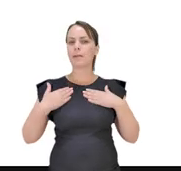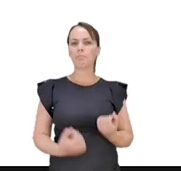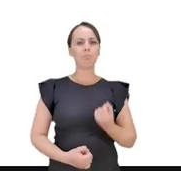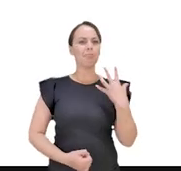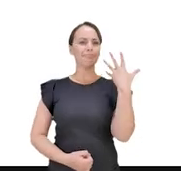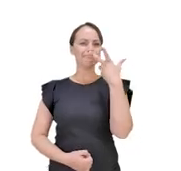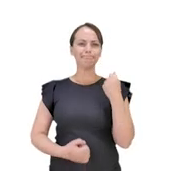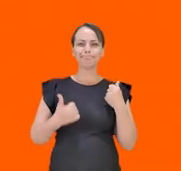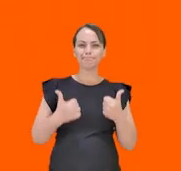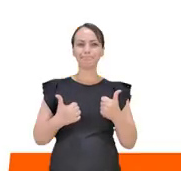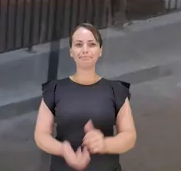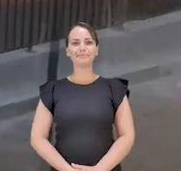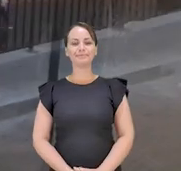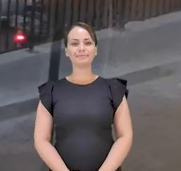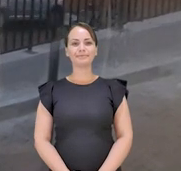Valeu.